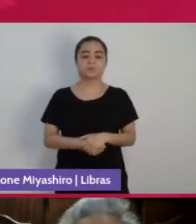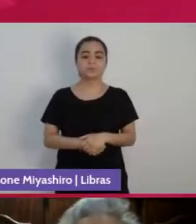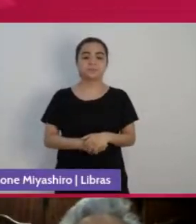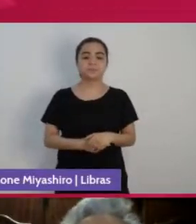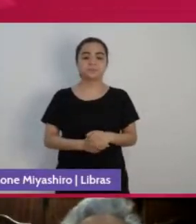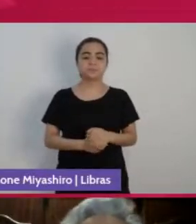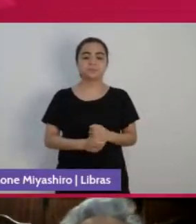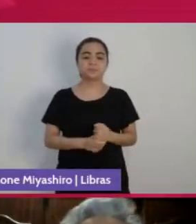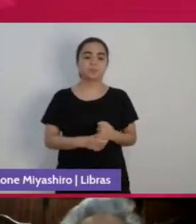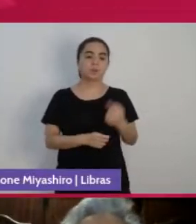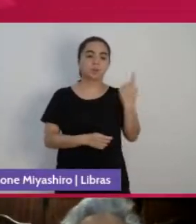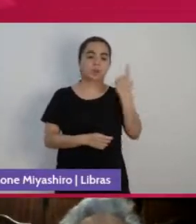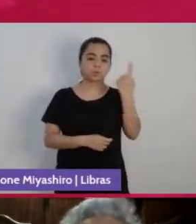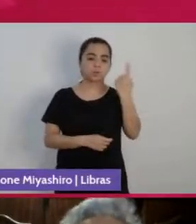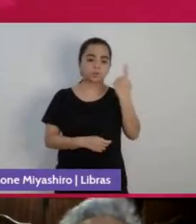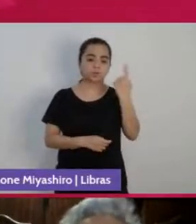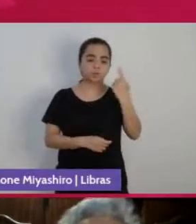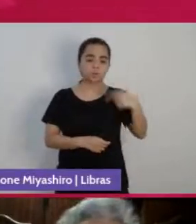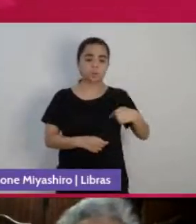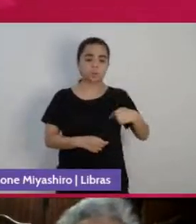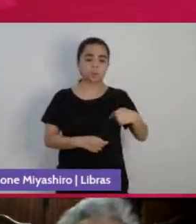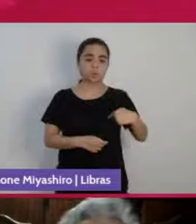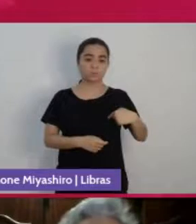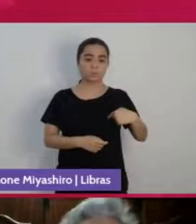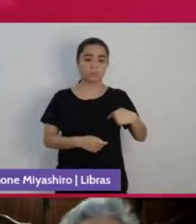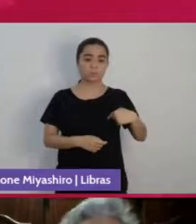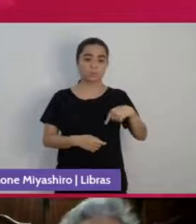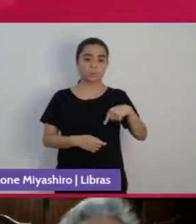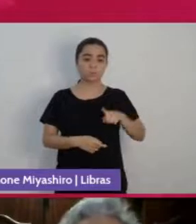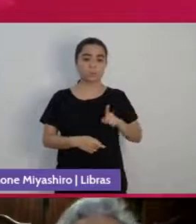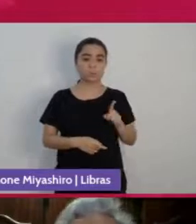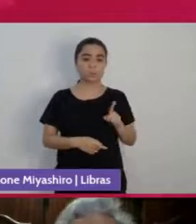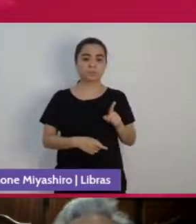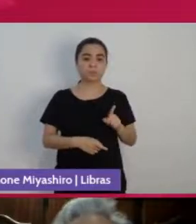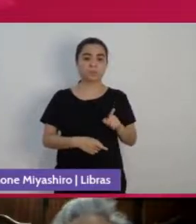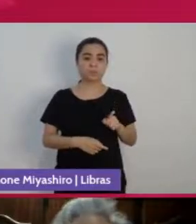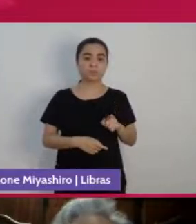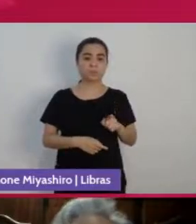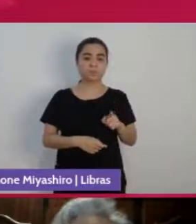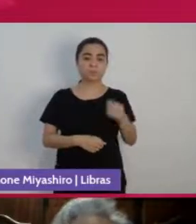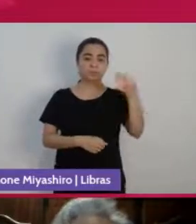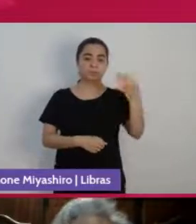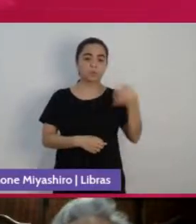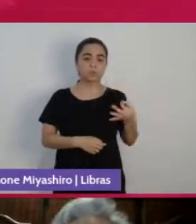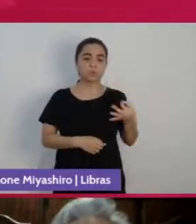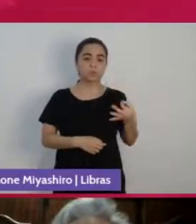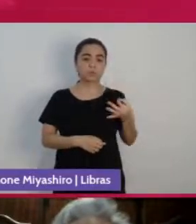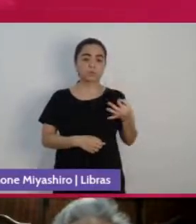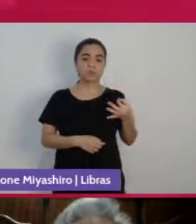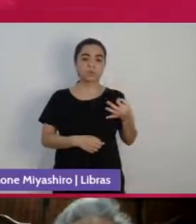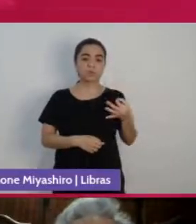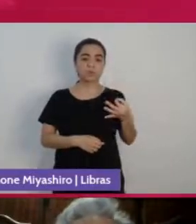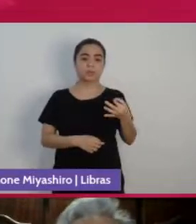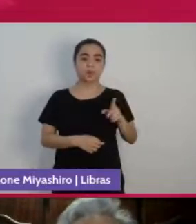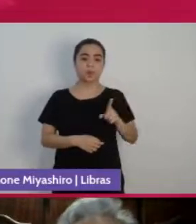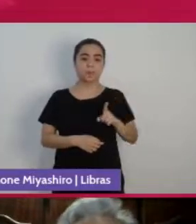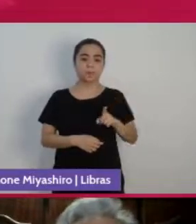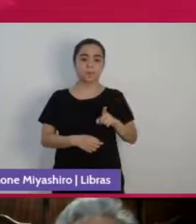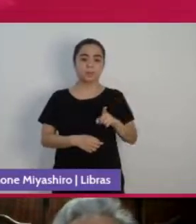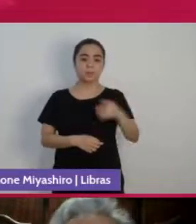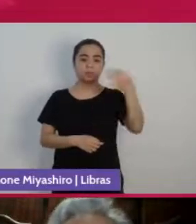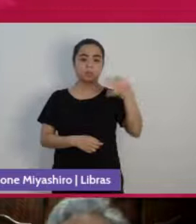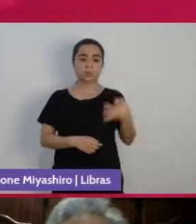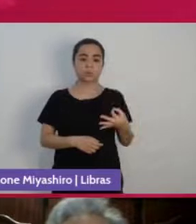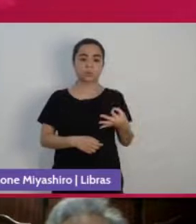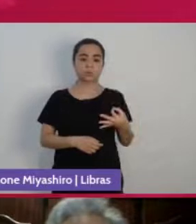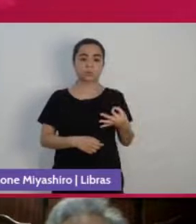essa daqui está com o mamilo apontando para frente, ok. Essa está com o mamilo apontando para frente,